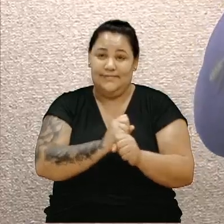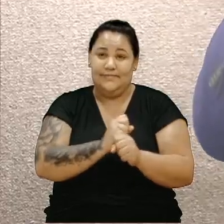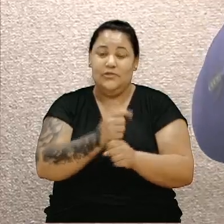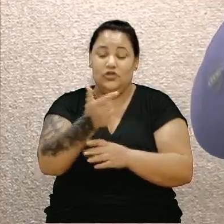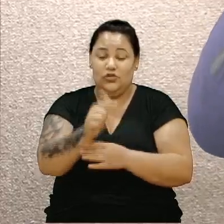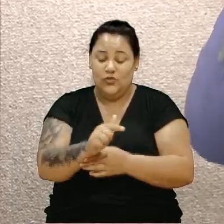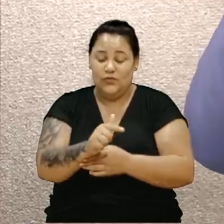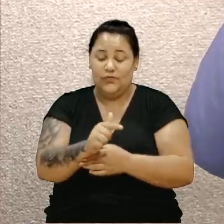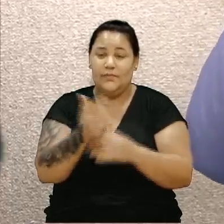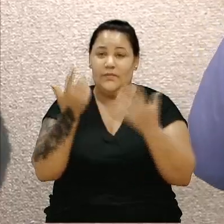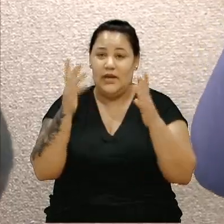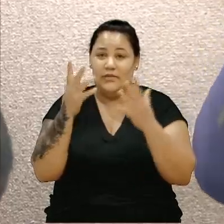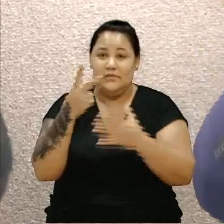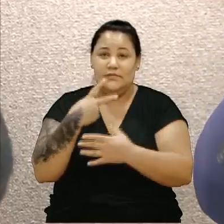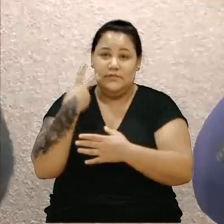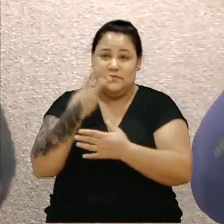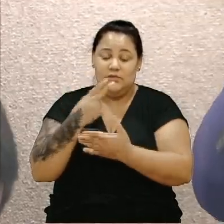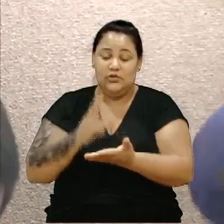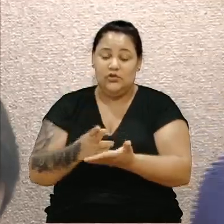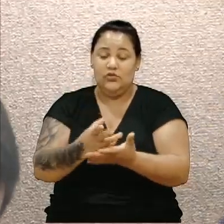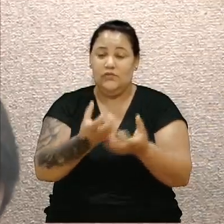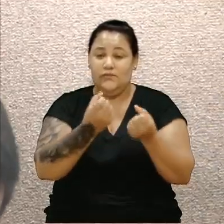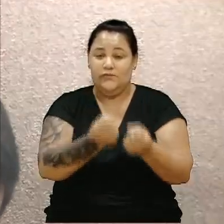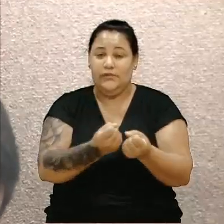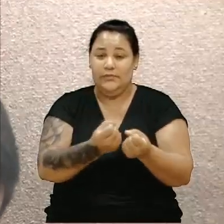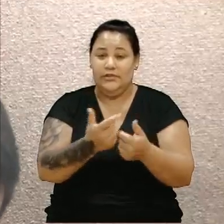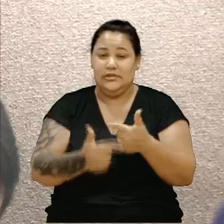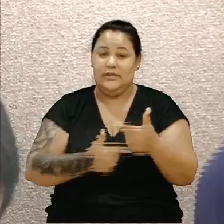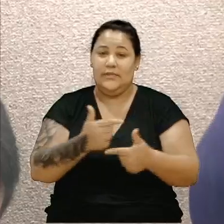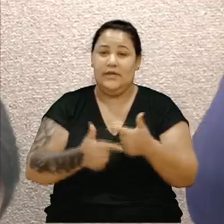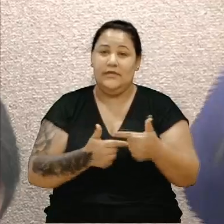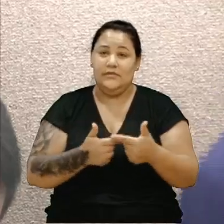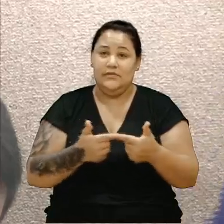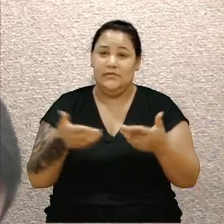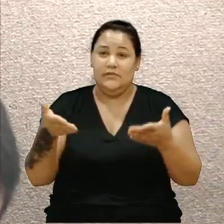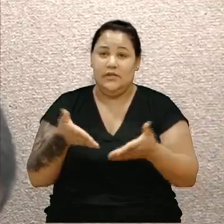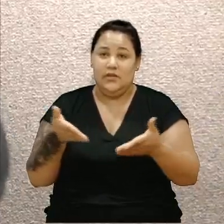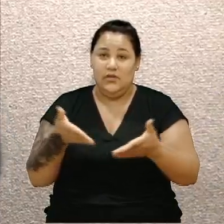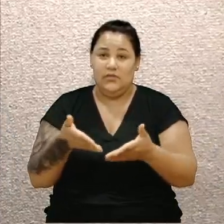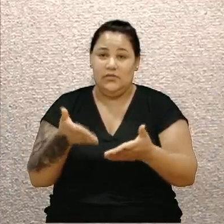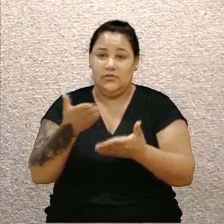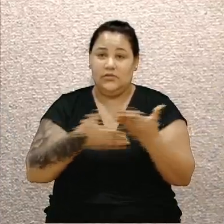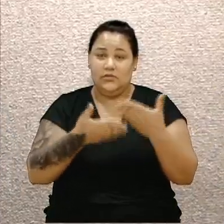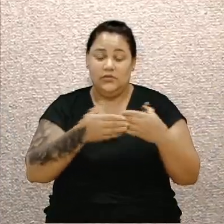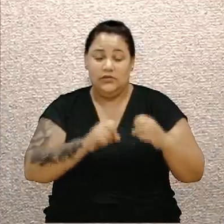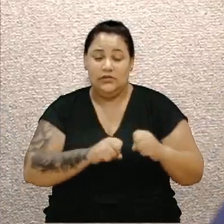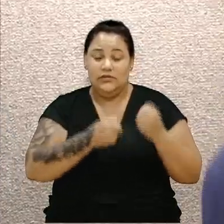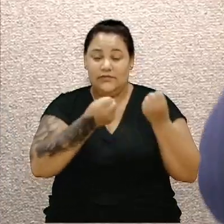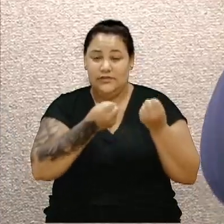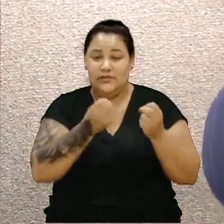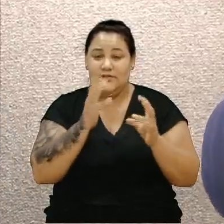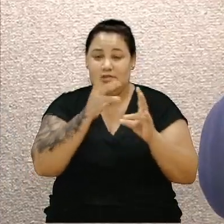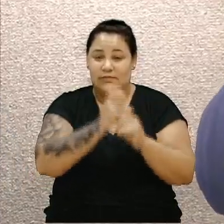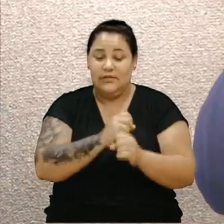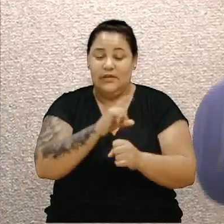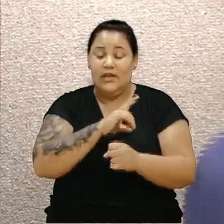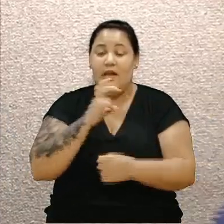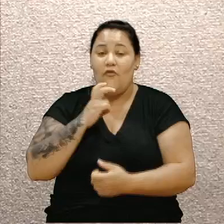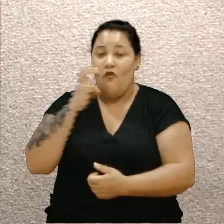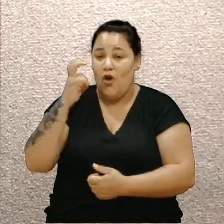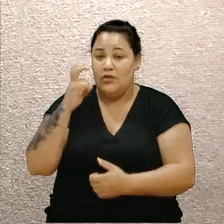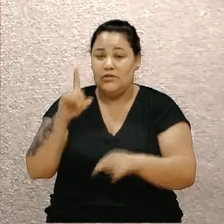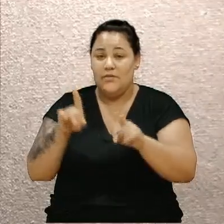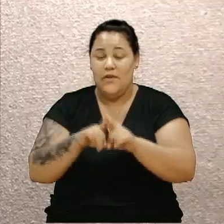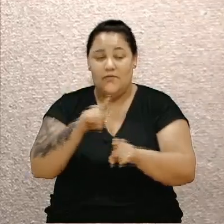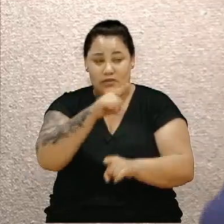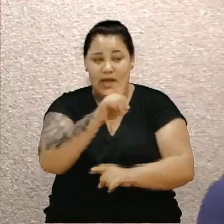parabéns, vereadora, siga nesse firme trabalho e agora todos aqueles que defendem a causa animal têm uma voz, que é a